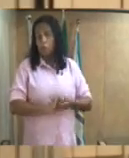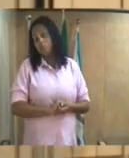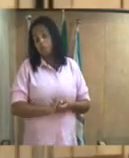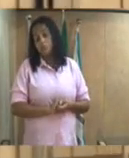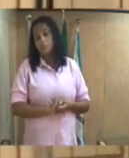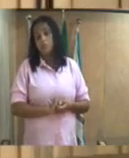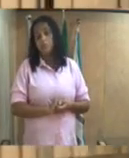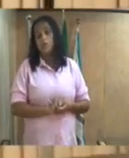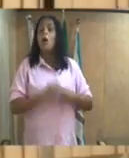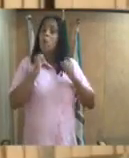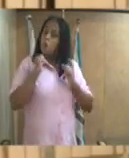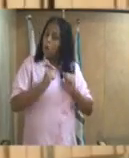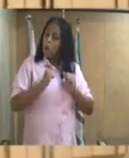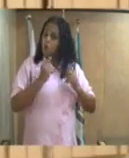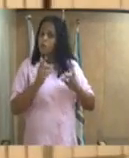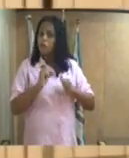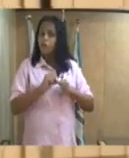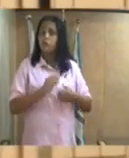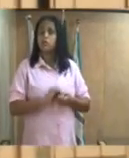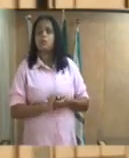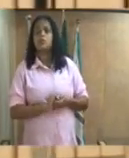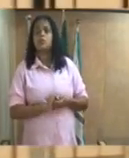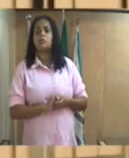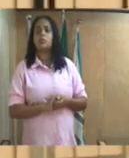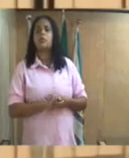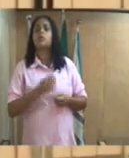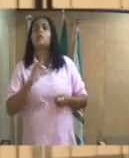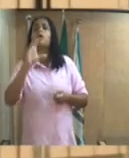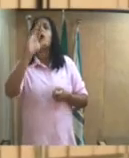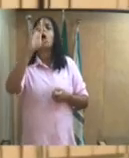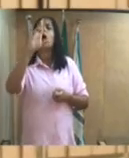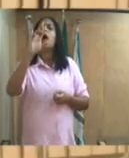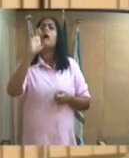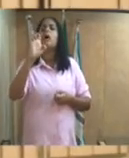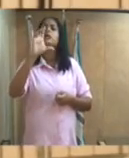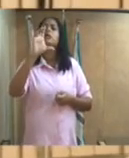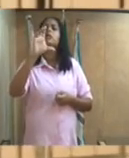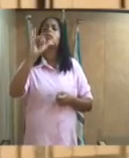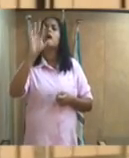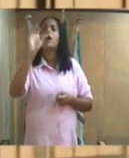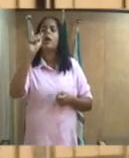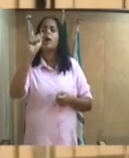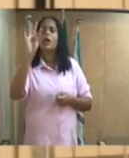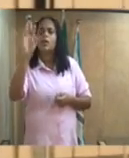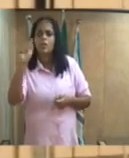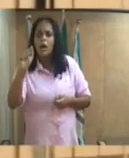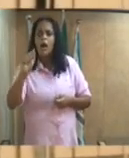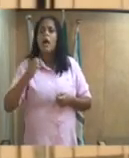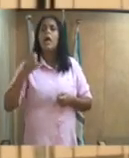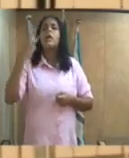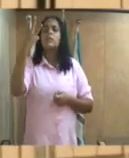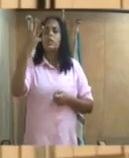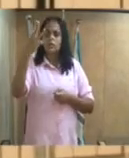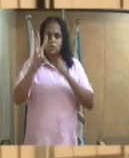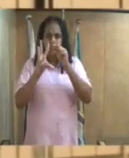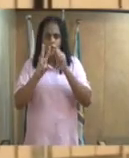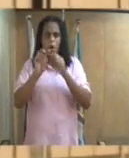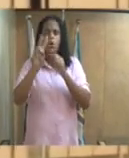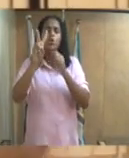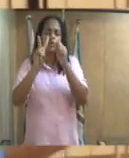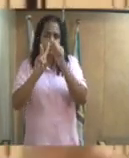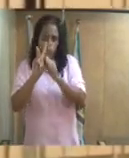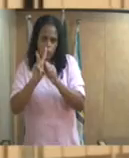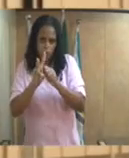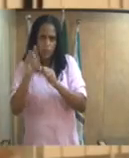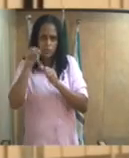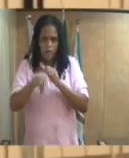assim que possa, o desempenho da Receita nesses 3 primeiros meses do ano, né? Quer dizer, nos 2 primeiros meses